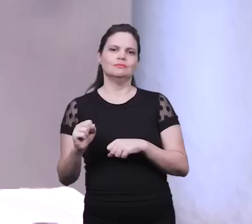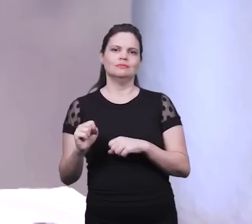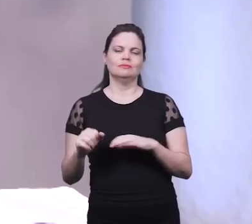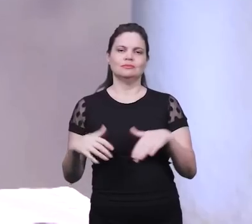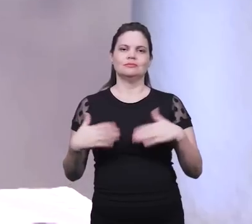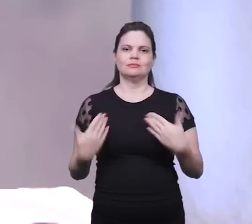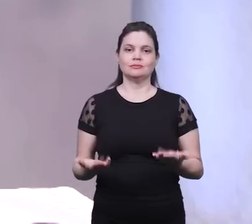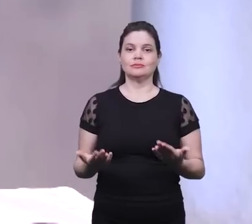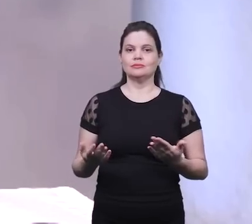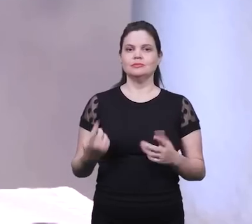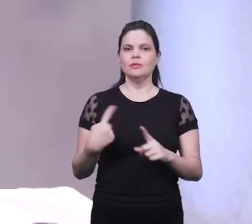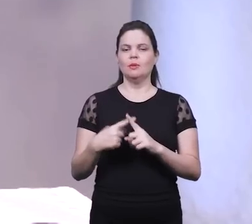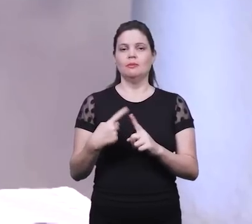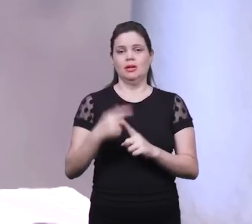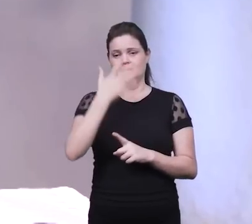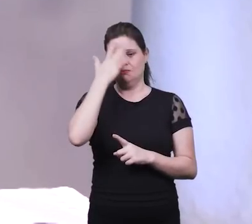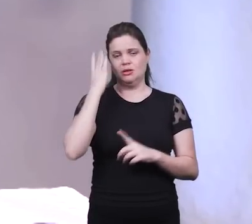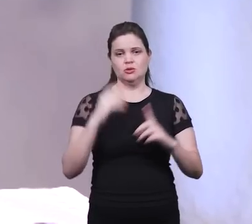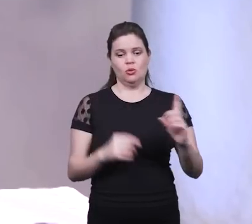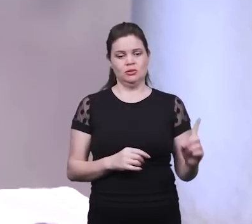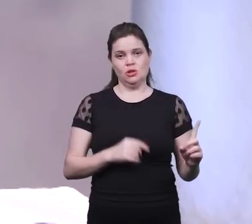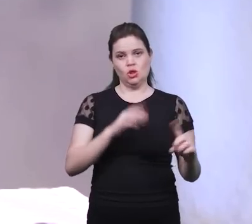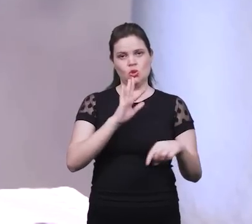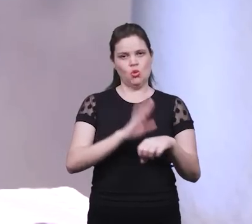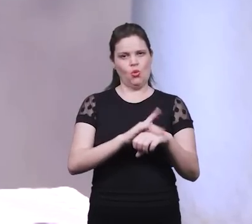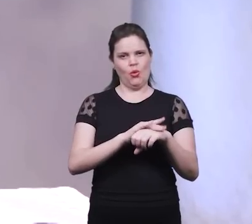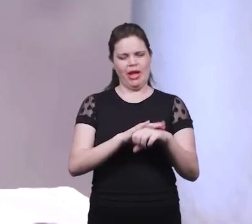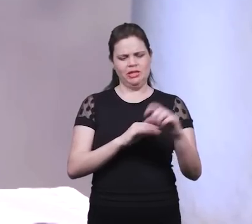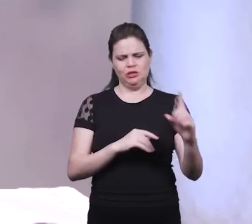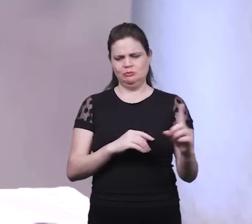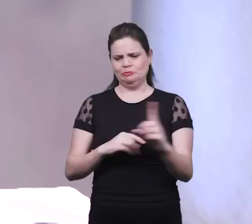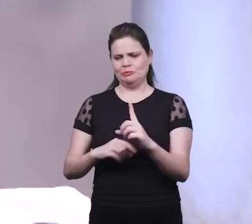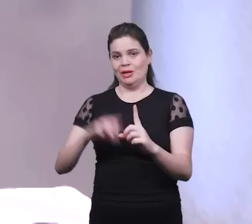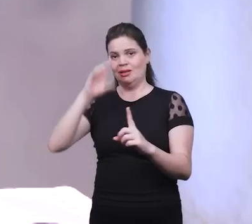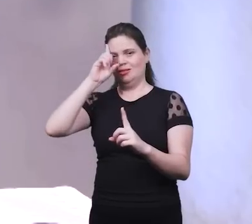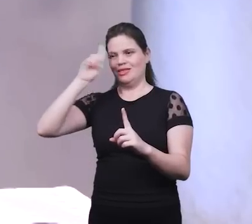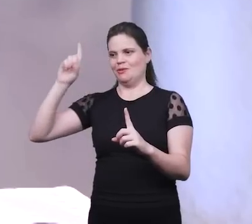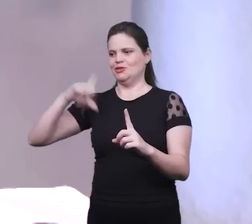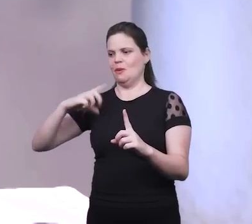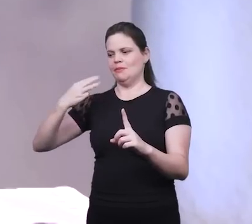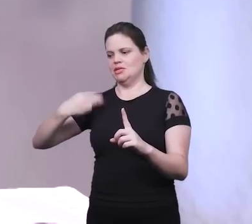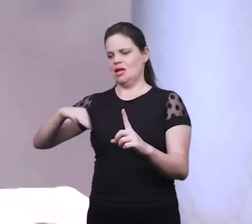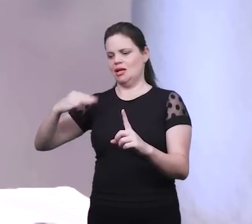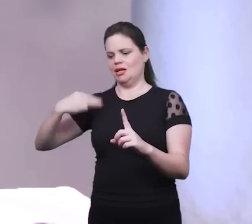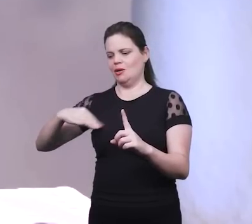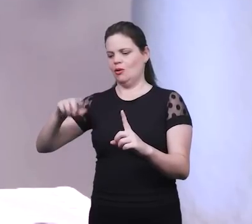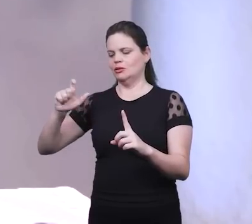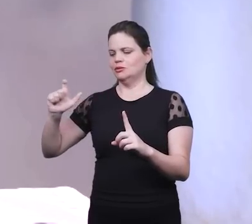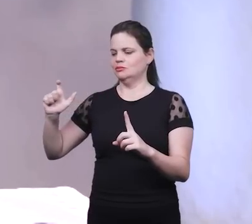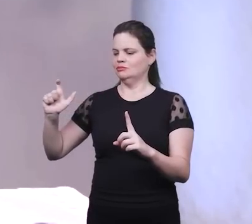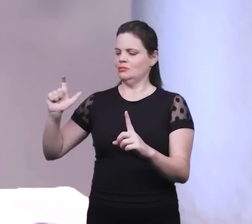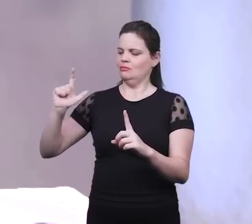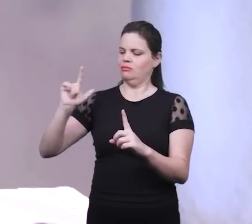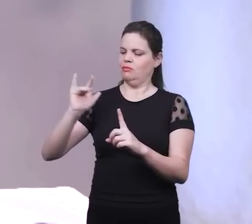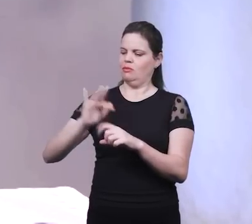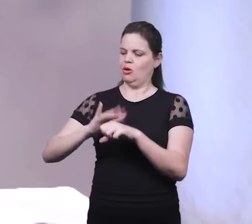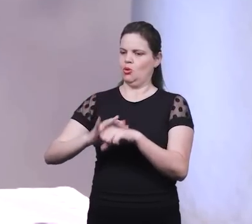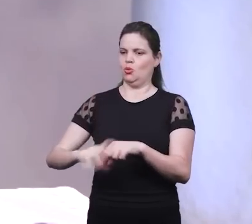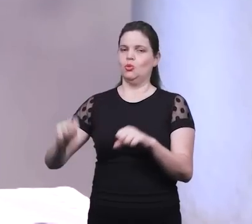da misericórdia, porque os doentes chegavam ali e pela misericórdia de Deus eram curados daquelas